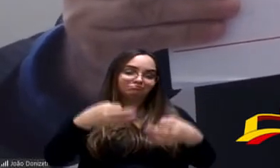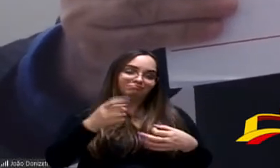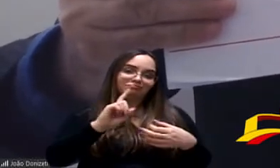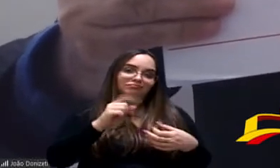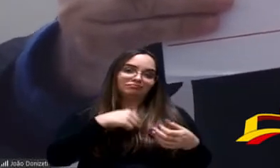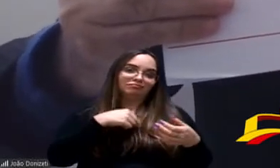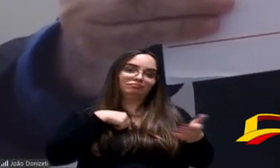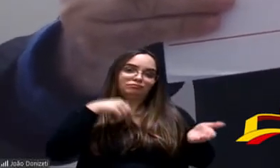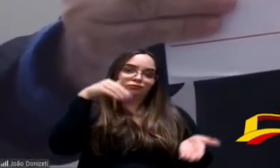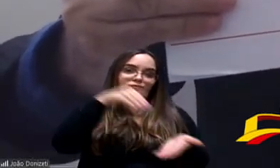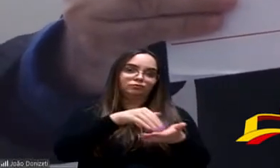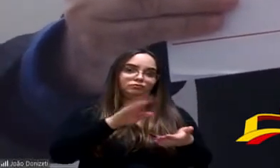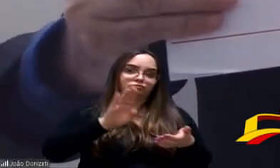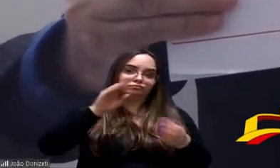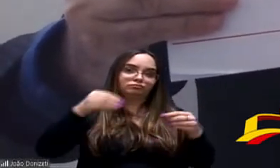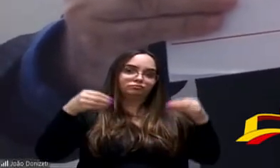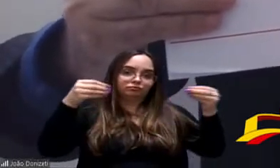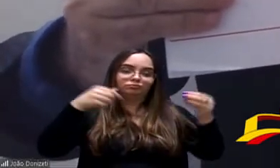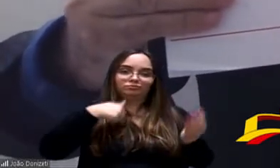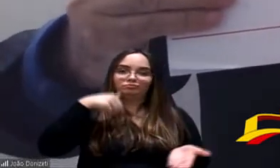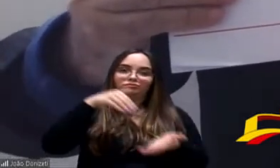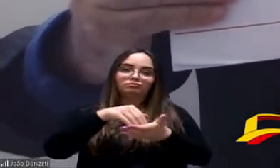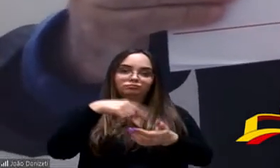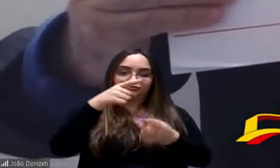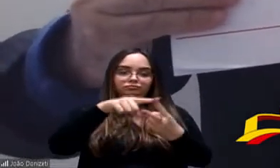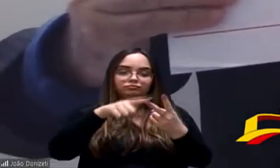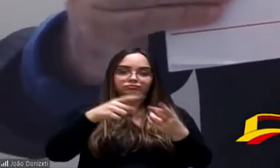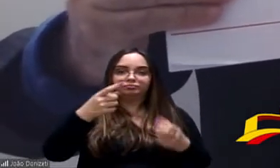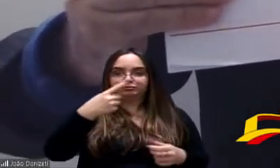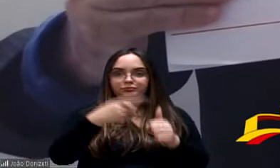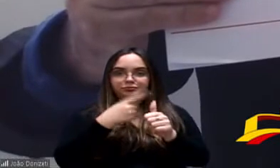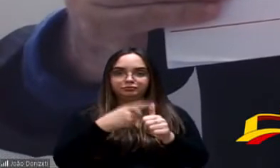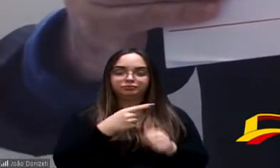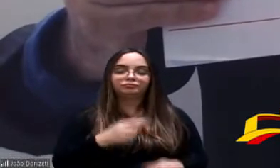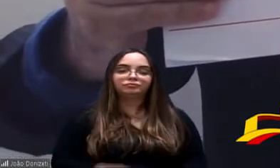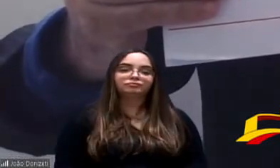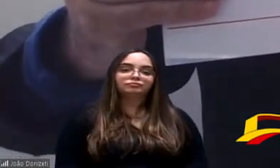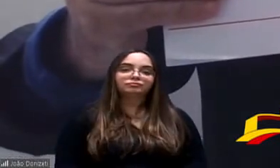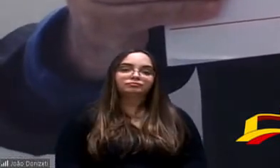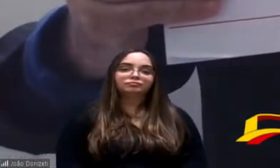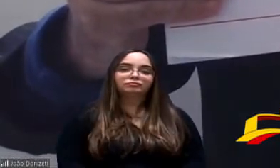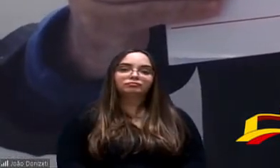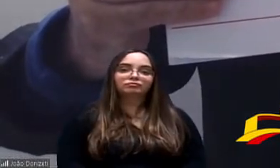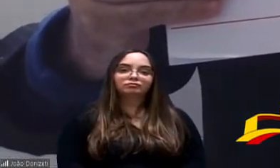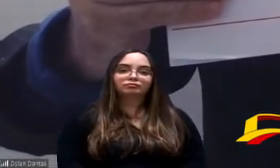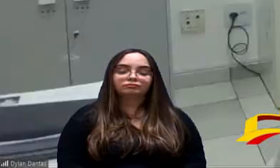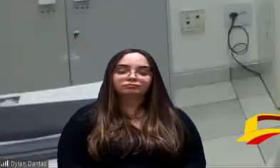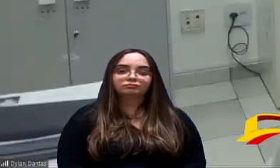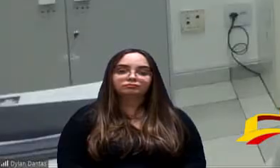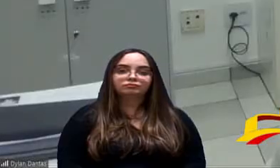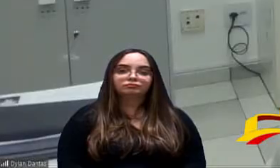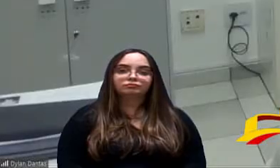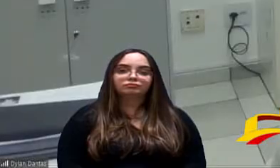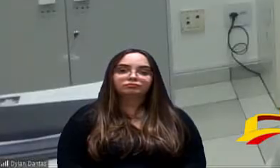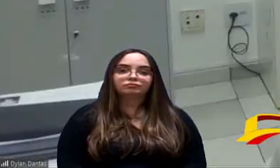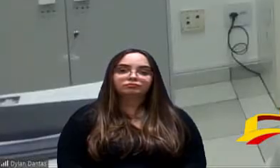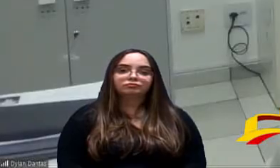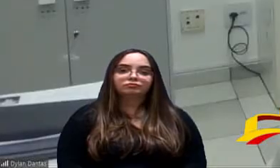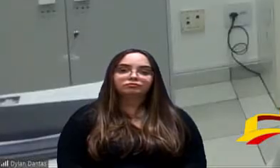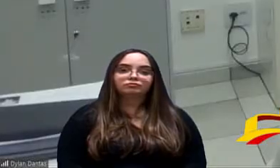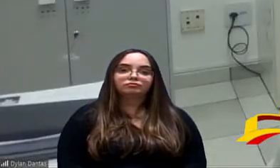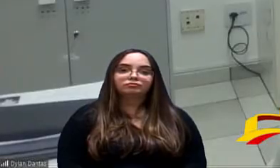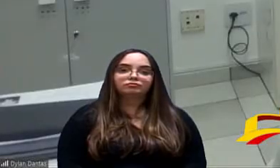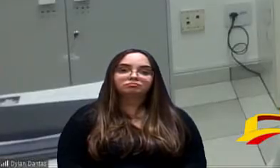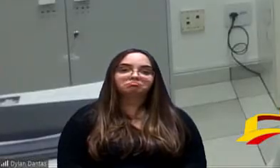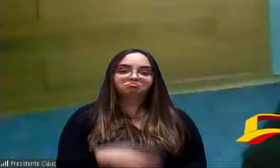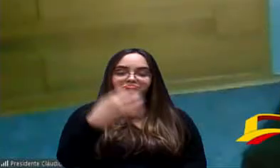eu fui o último que levantei o placa aqui, senhor presidente. Eu acho que tem mais na minha frente, tá bom? Perfeito. Obrigado, vereador. Trabalhar